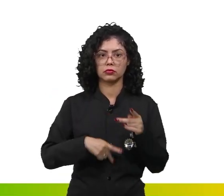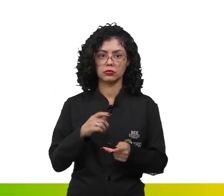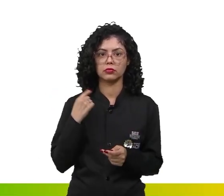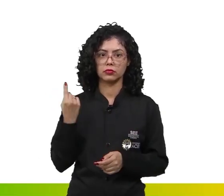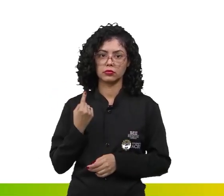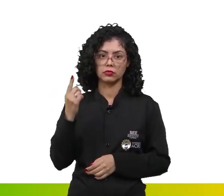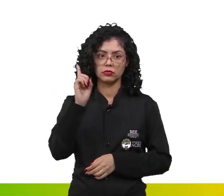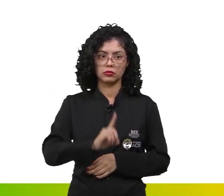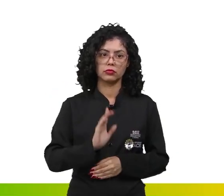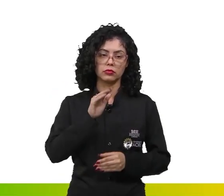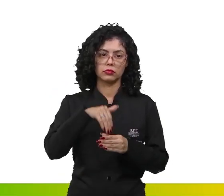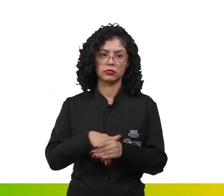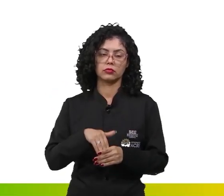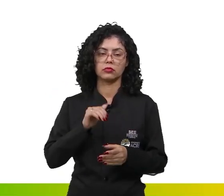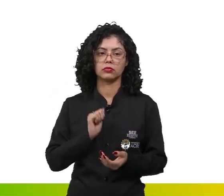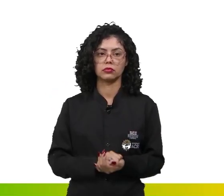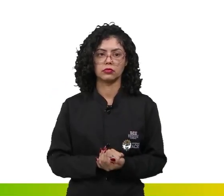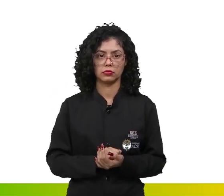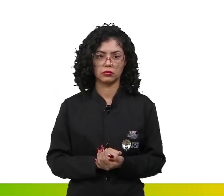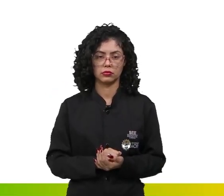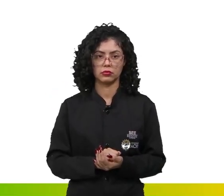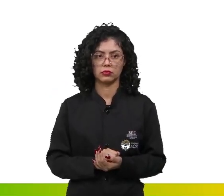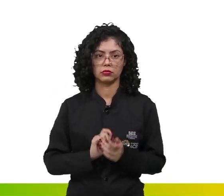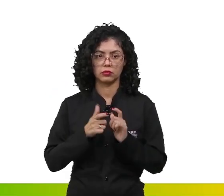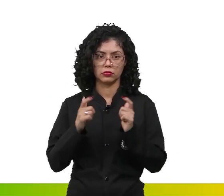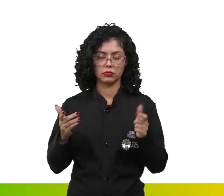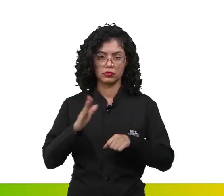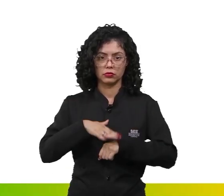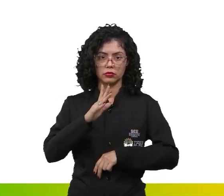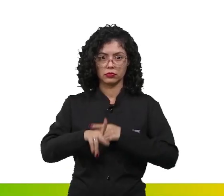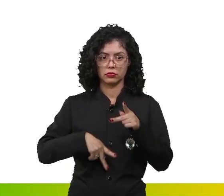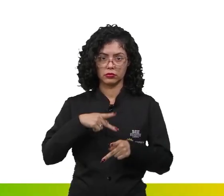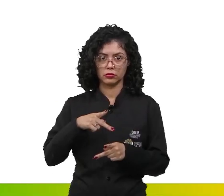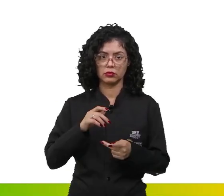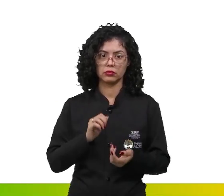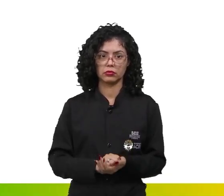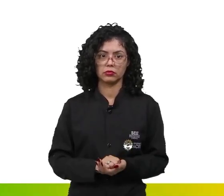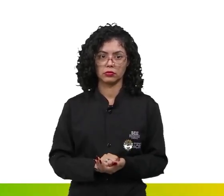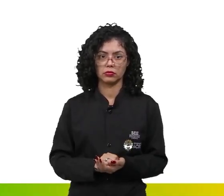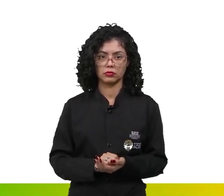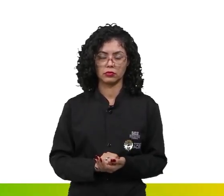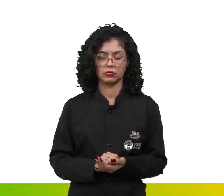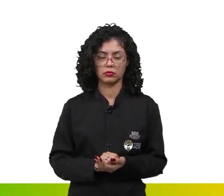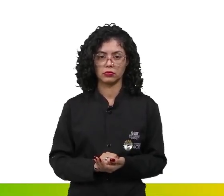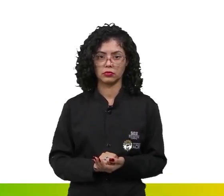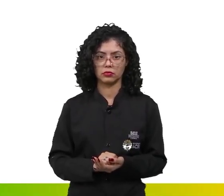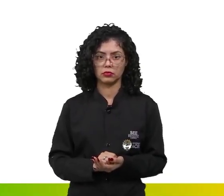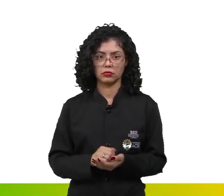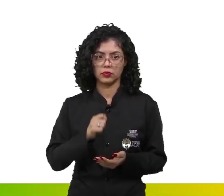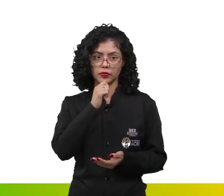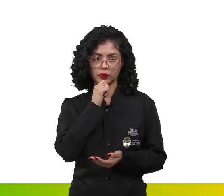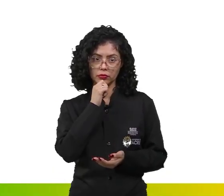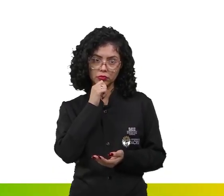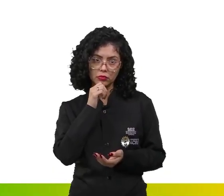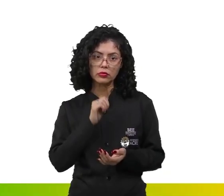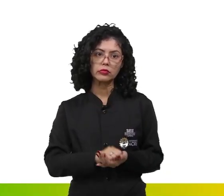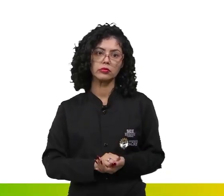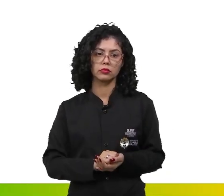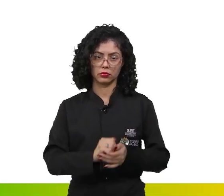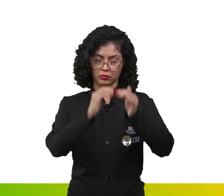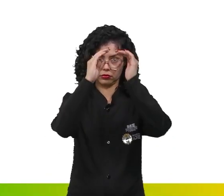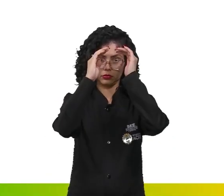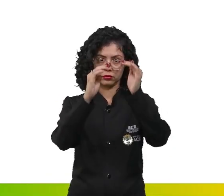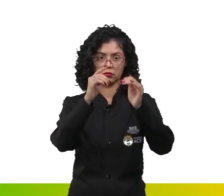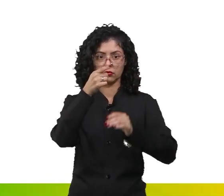população, únicos com direito a voto, restando a maioria da população, composta por